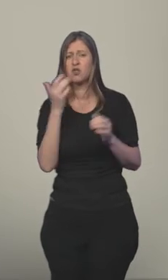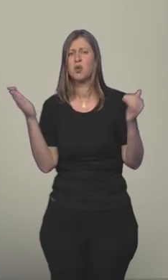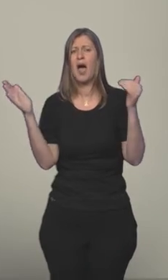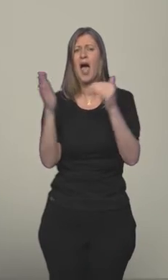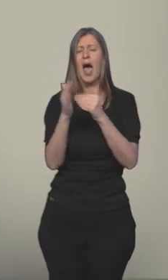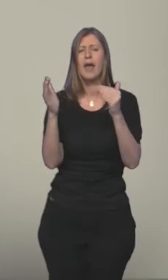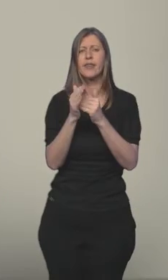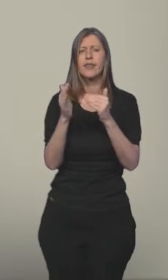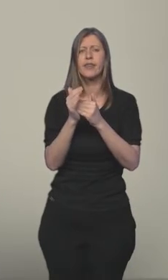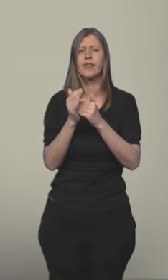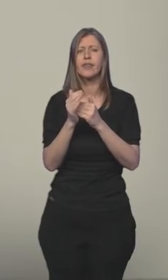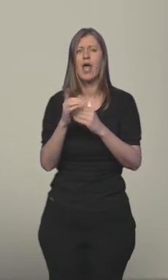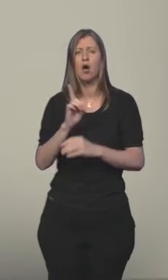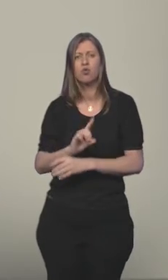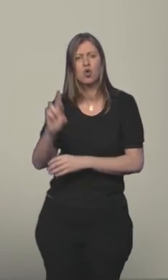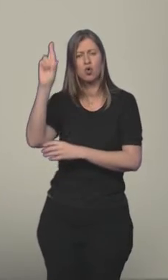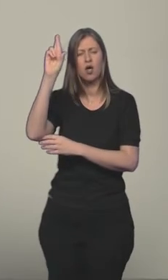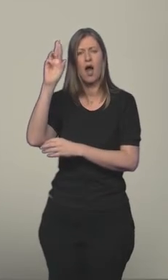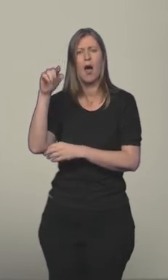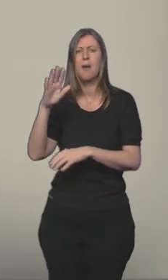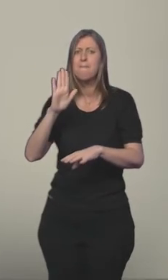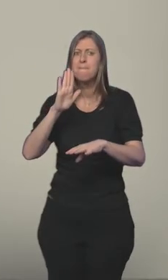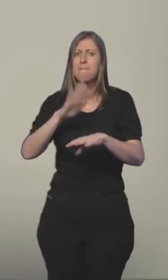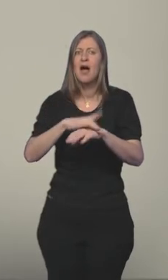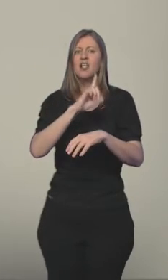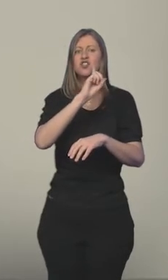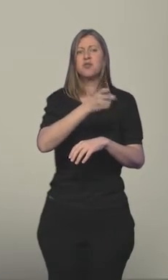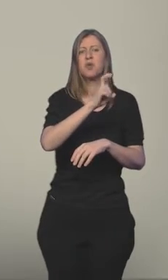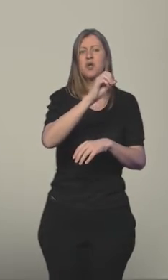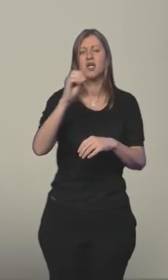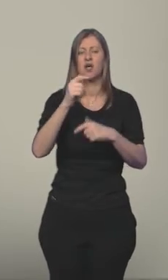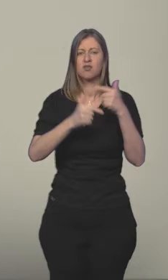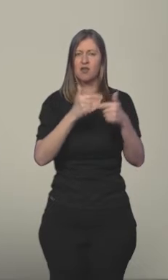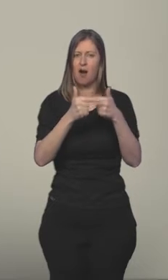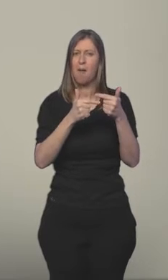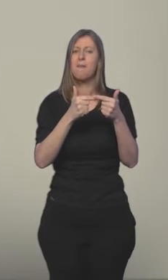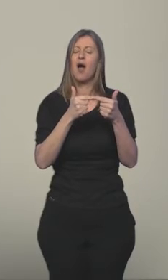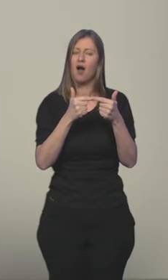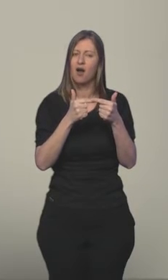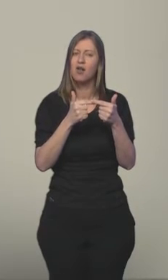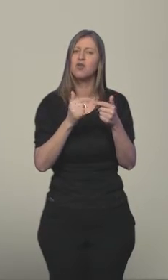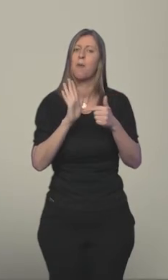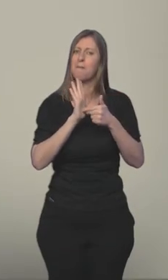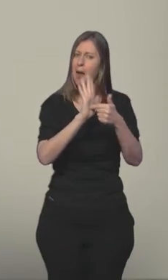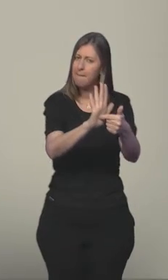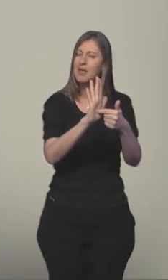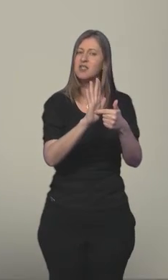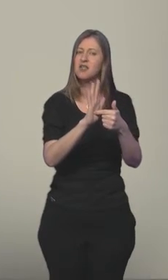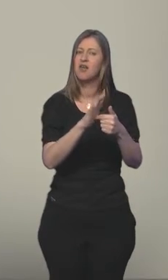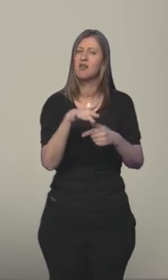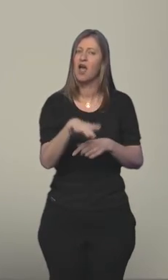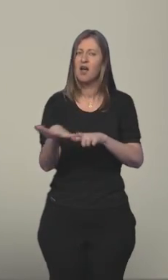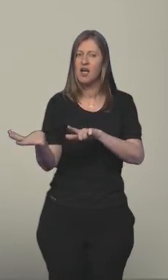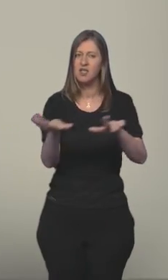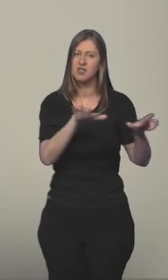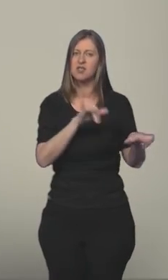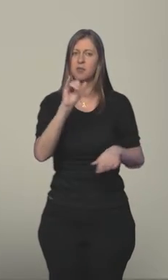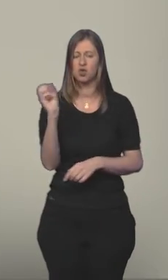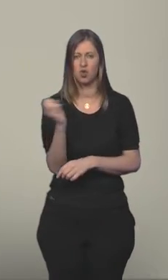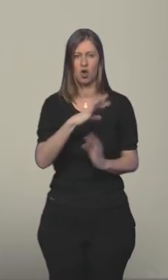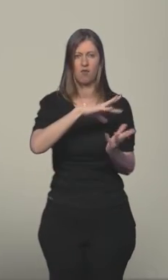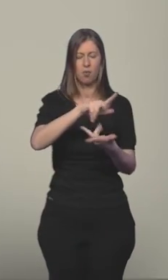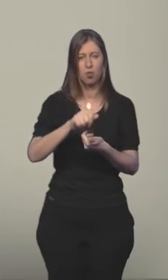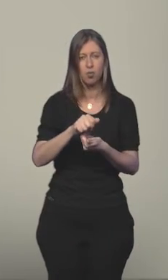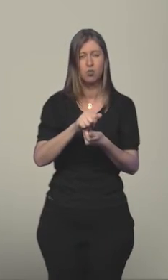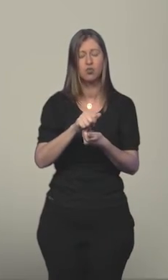infantil até os doutoramentos, mais de 1.500 trabalhos a serem apresentados nessa semana